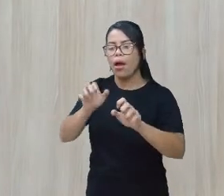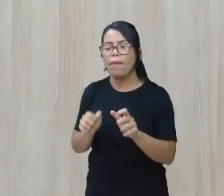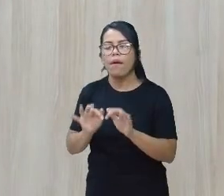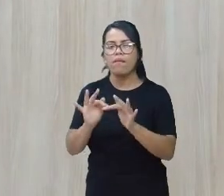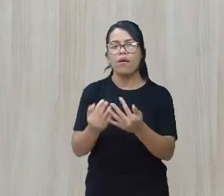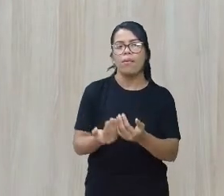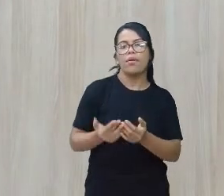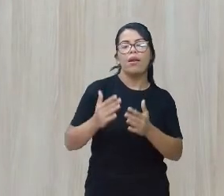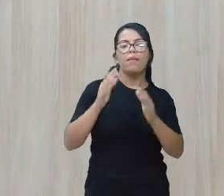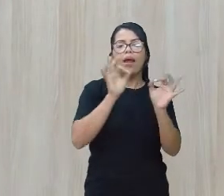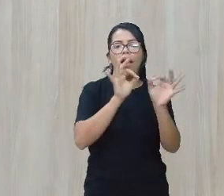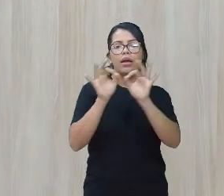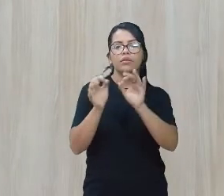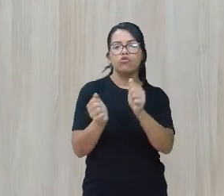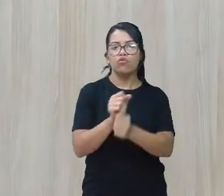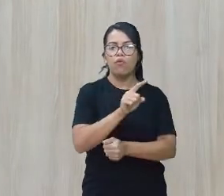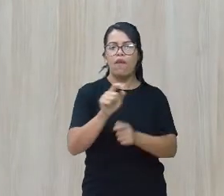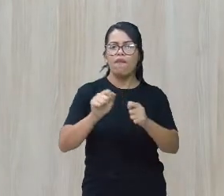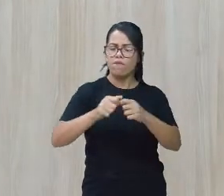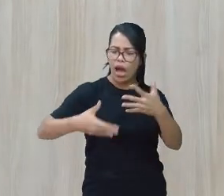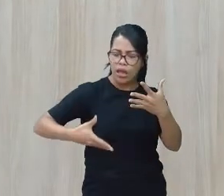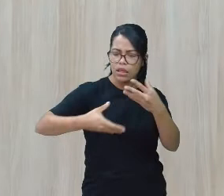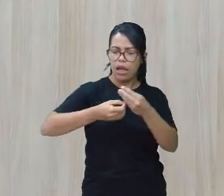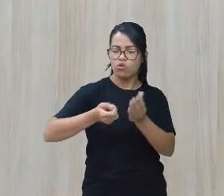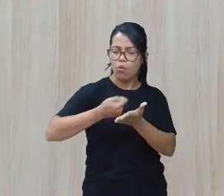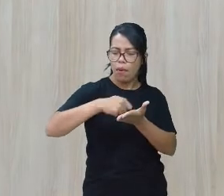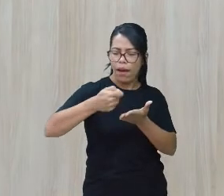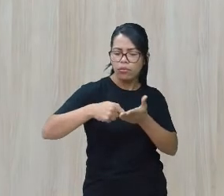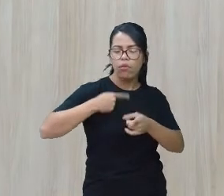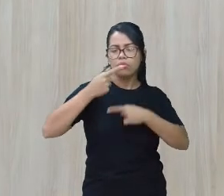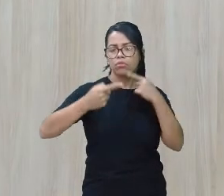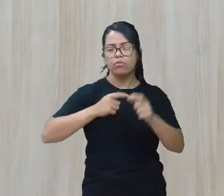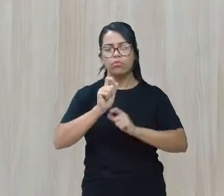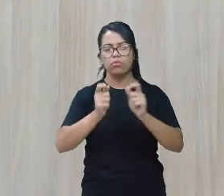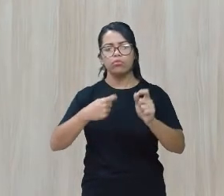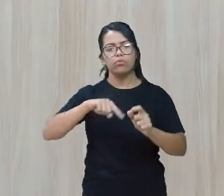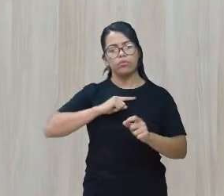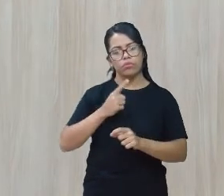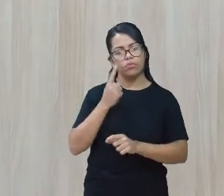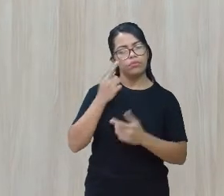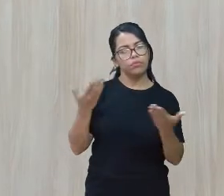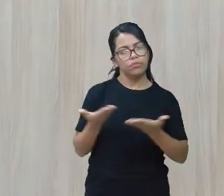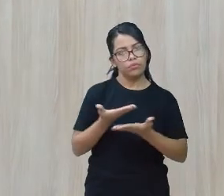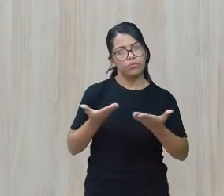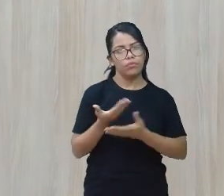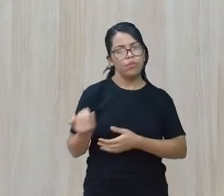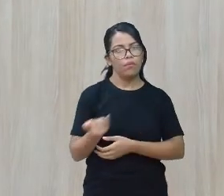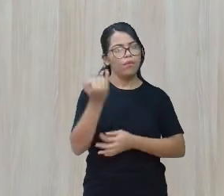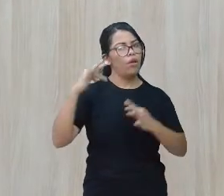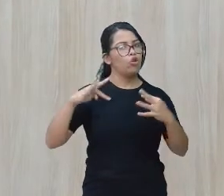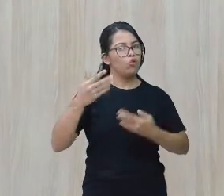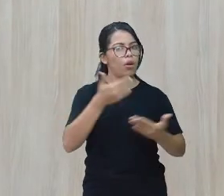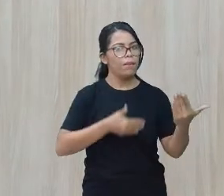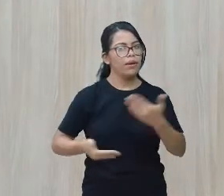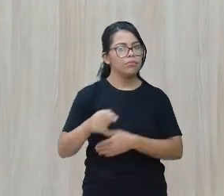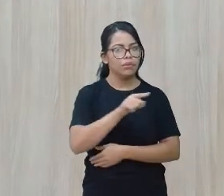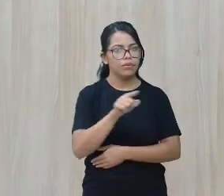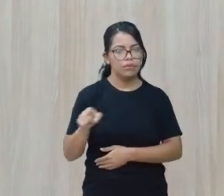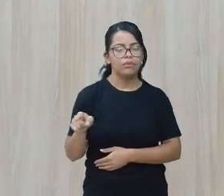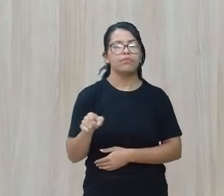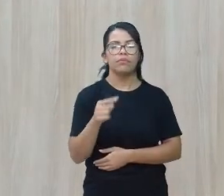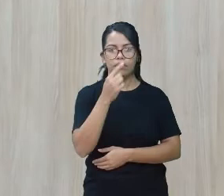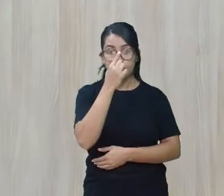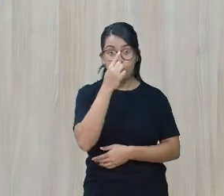as dúvidas, façam um pequeno resumo do que nós vamos ver hoje, tá certo? É muito importante toda essa participação de